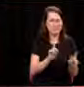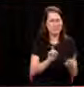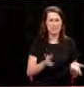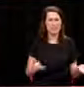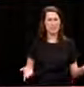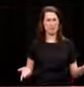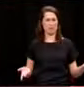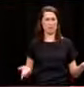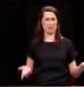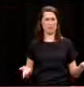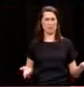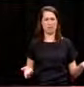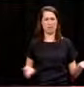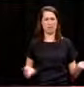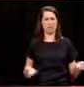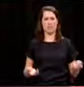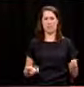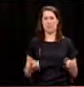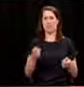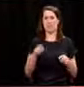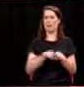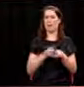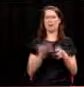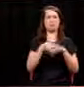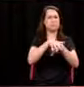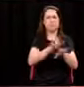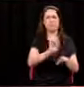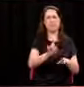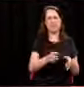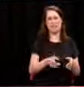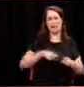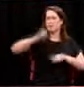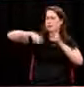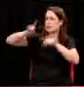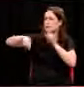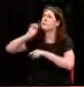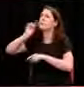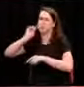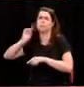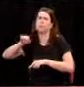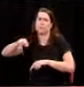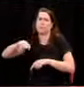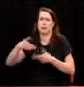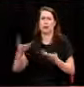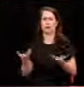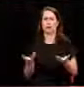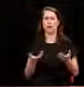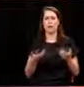privilegia-se os números e as estatísticas, e é o caminho errado.